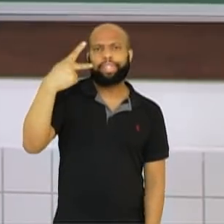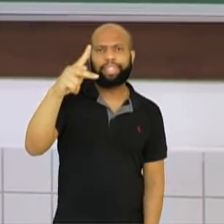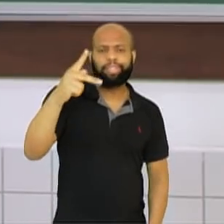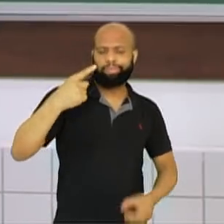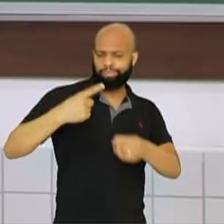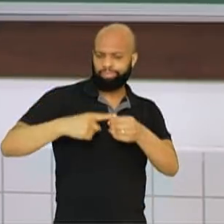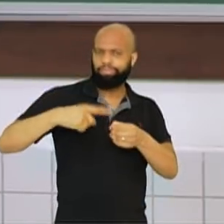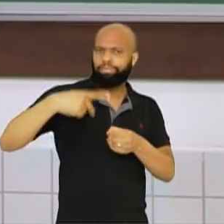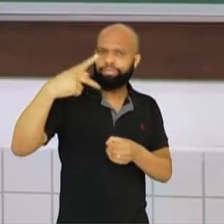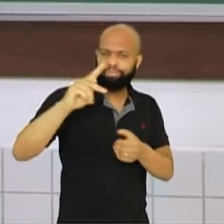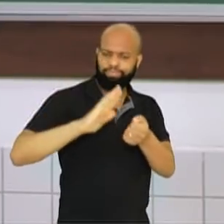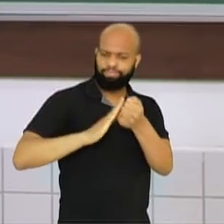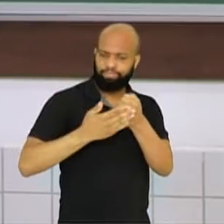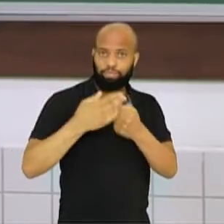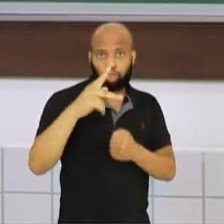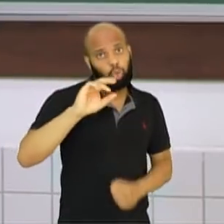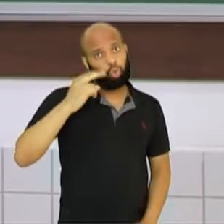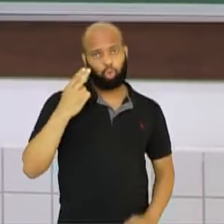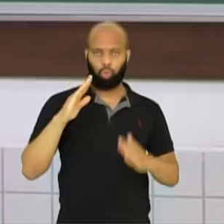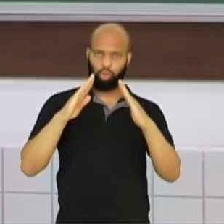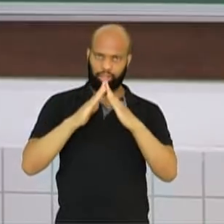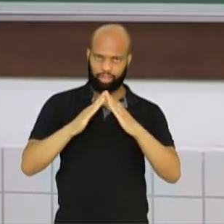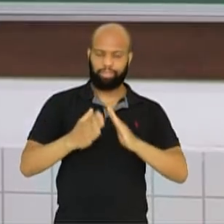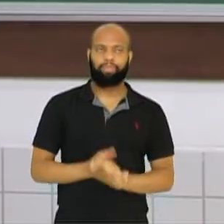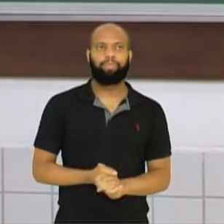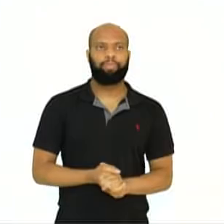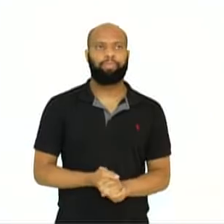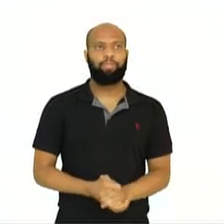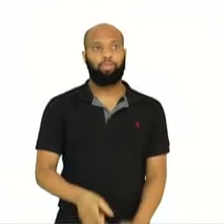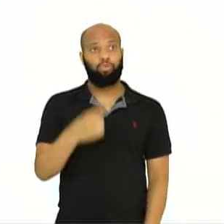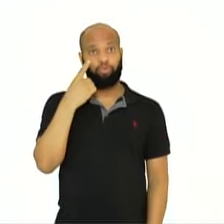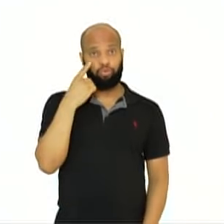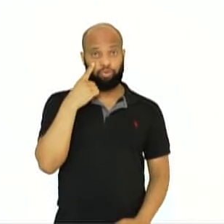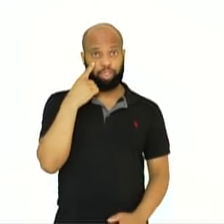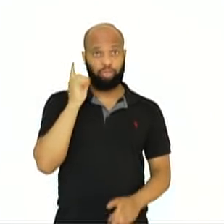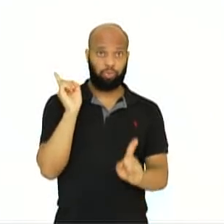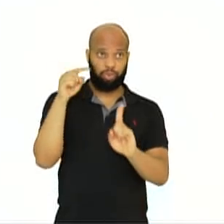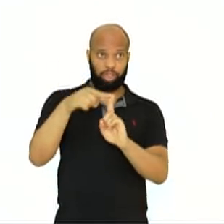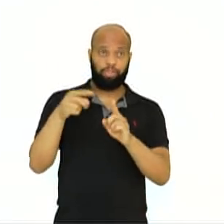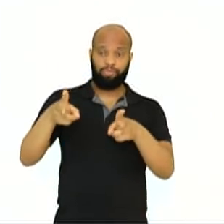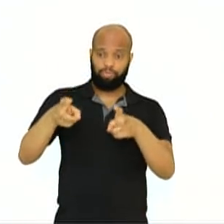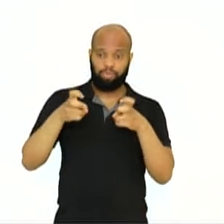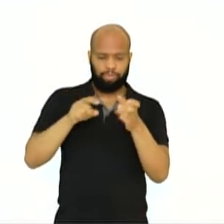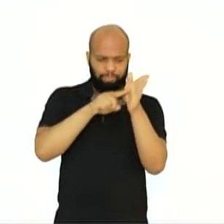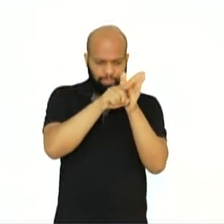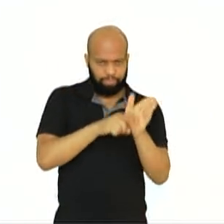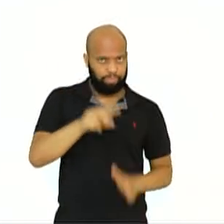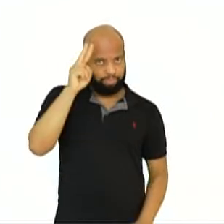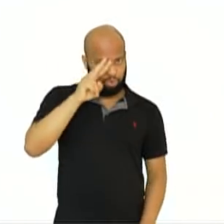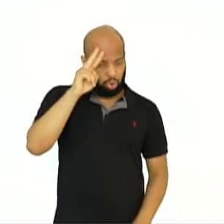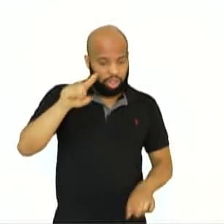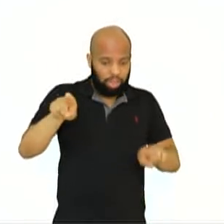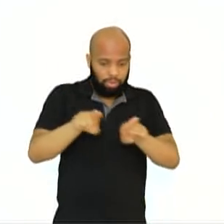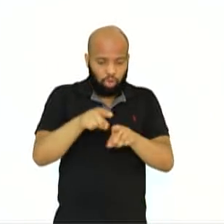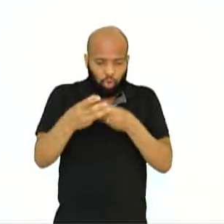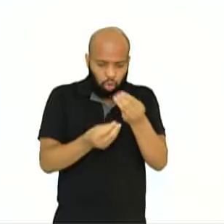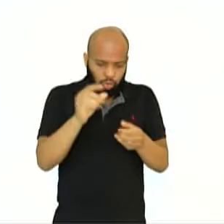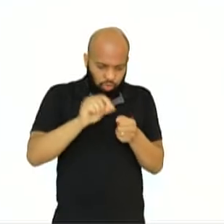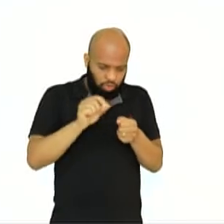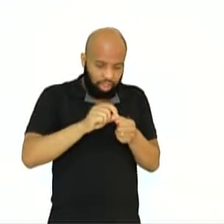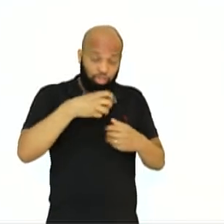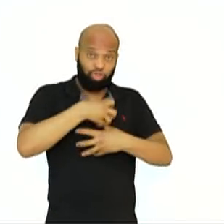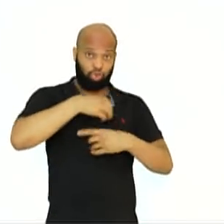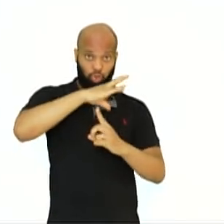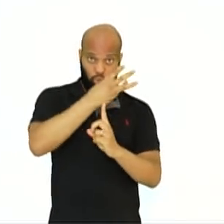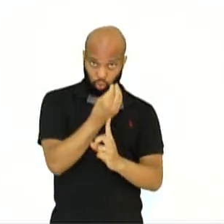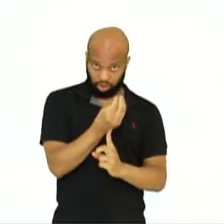seu bairro ou até mesmo da sua casa. Vou apresentar para vocês os objetivos: reconhecer a pesquisa histórica e sua produção artística enquanto elemento sujeito